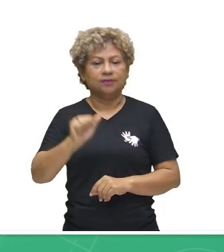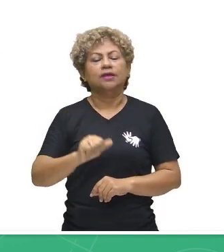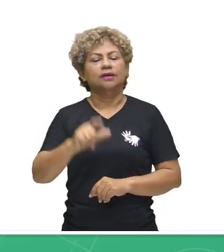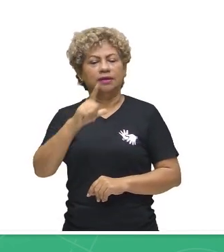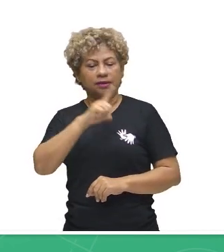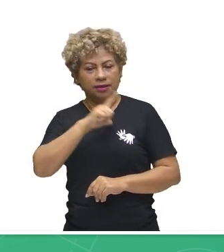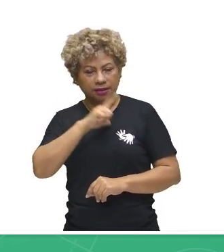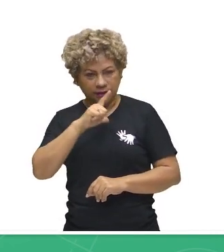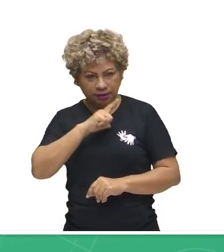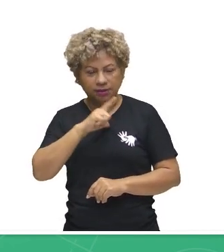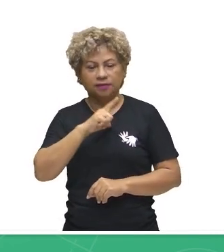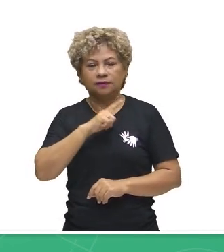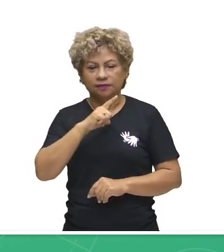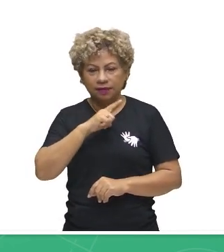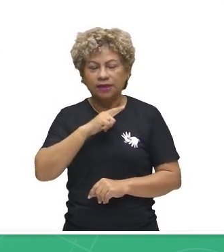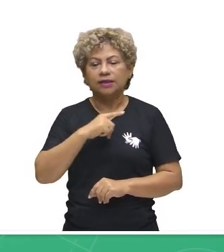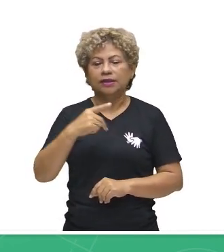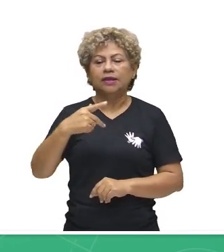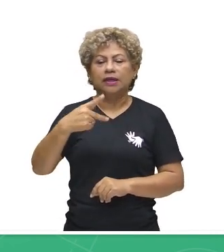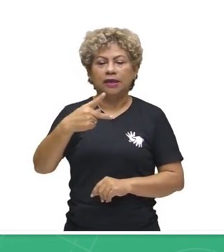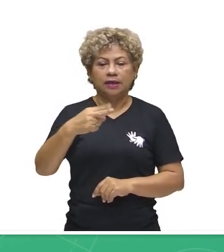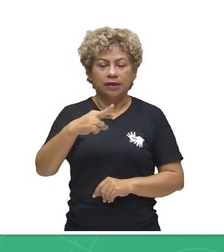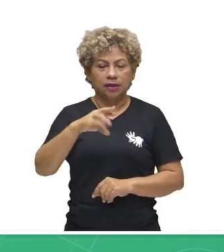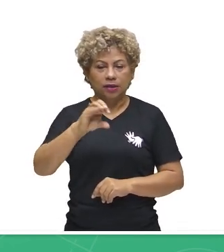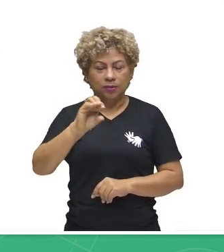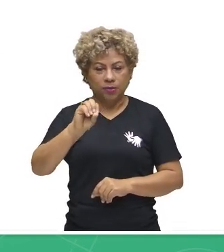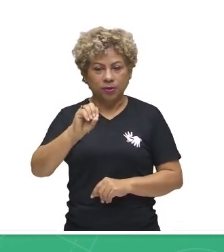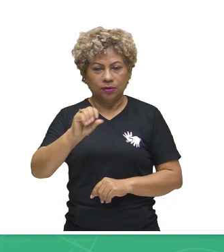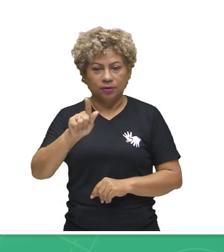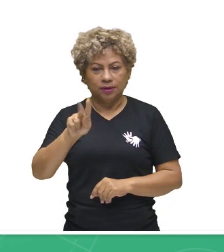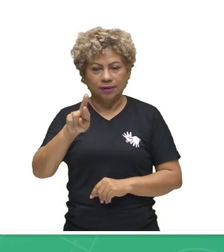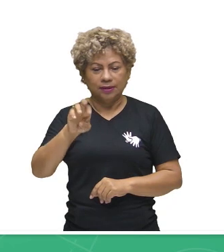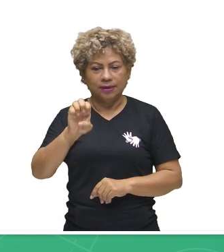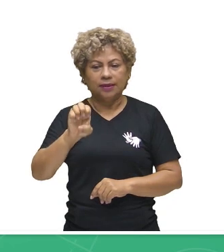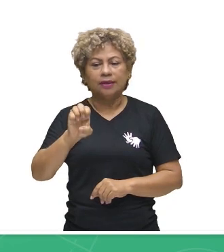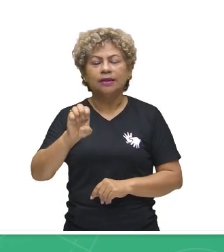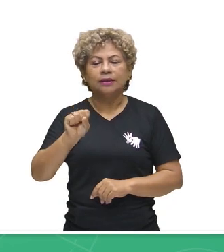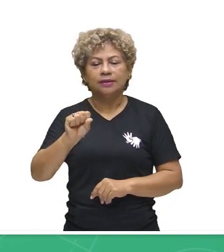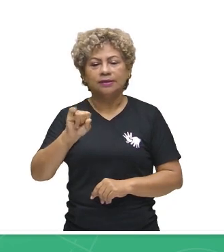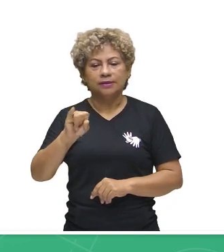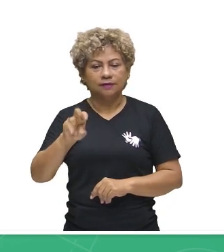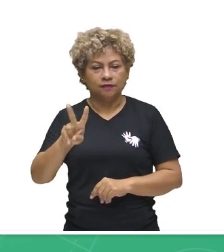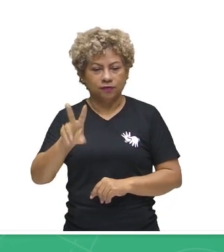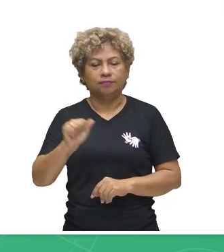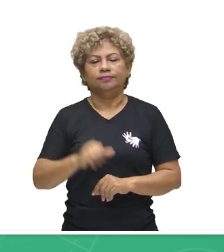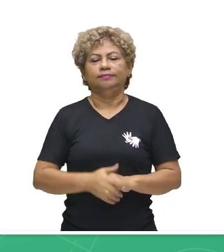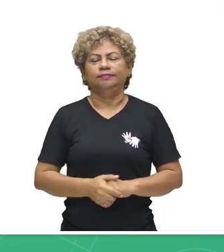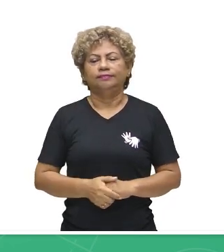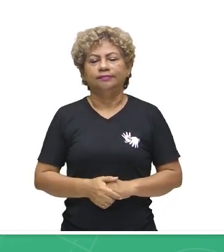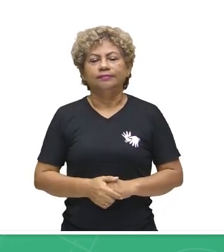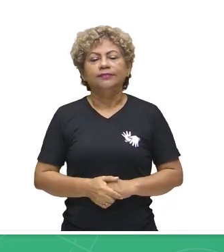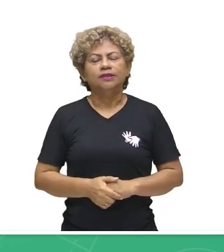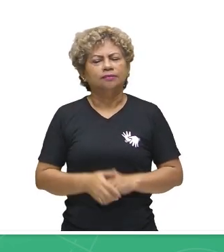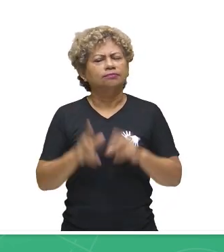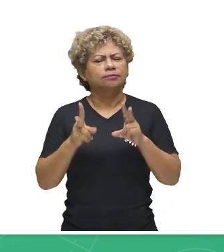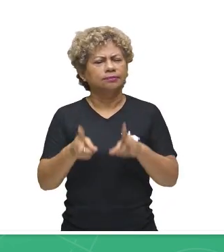movimento progressivo. Logo, uma função crescente, o nome já está dizendo, ela